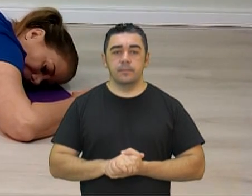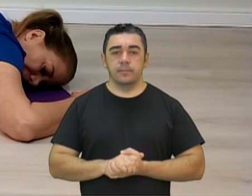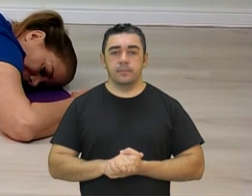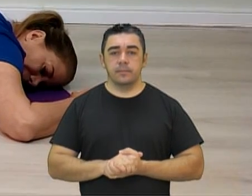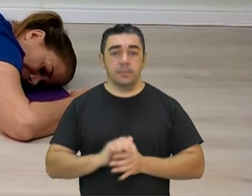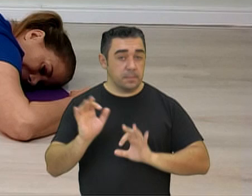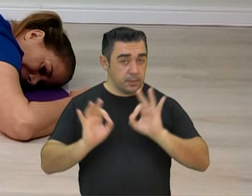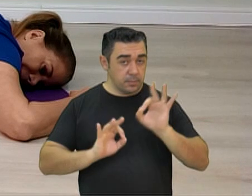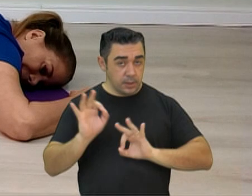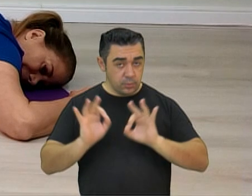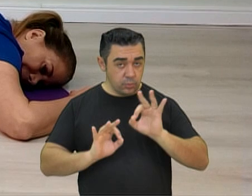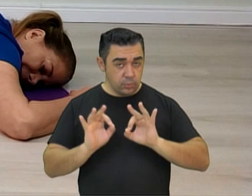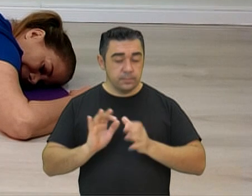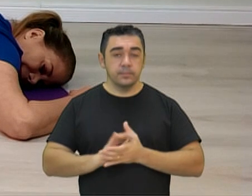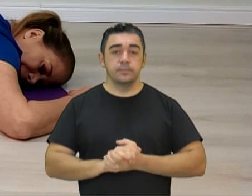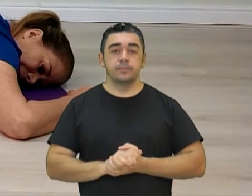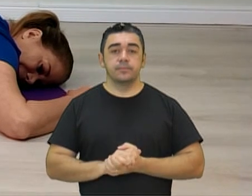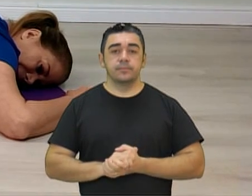Prepara.